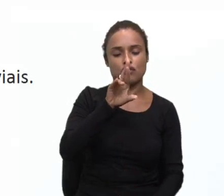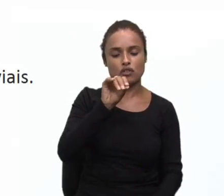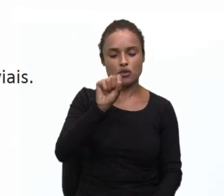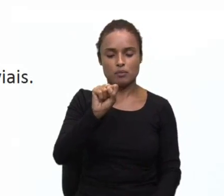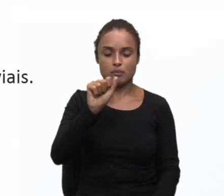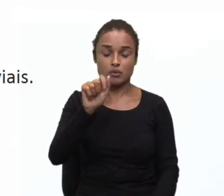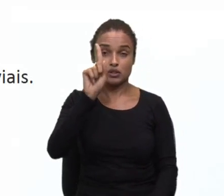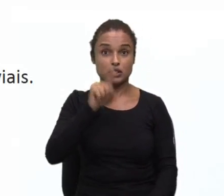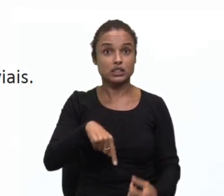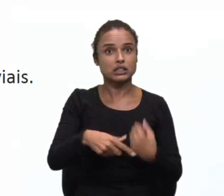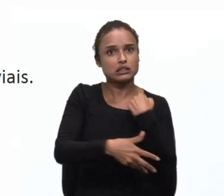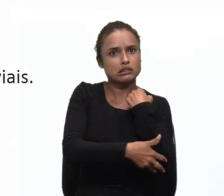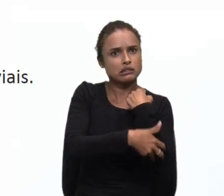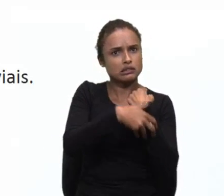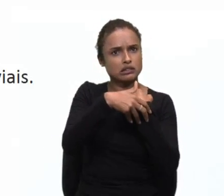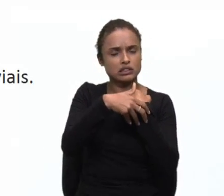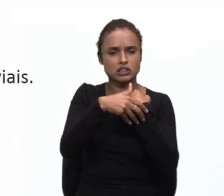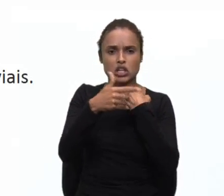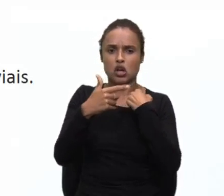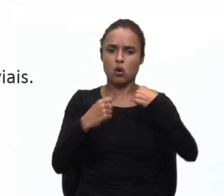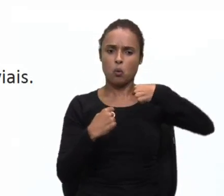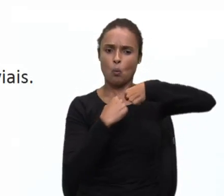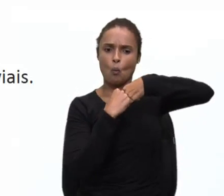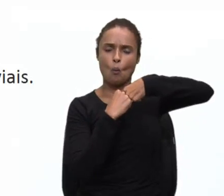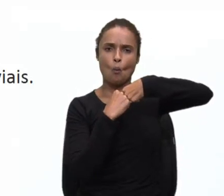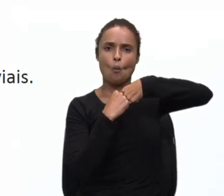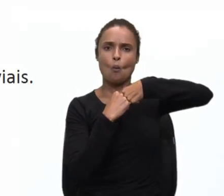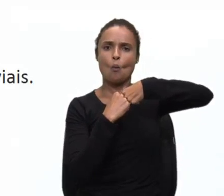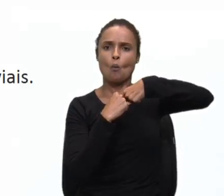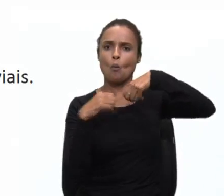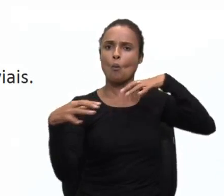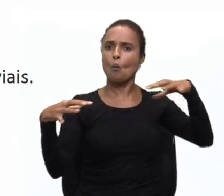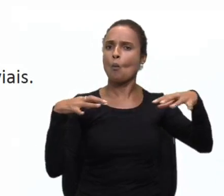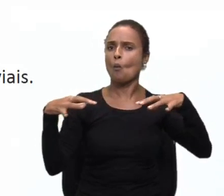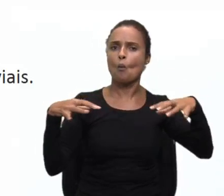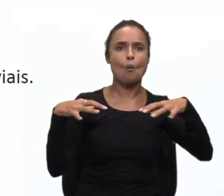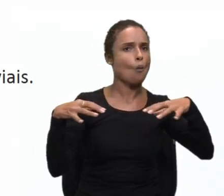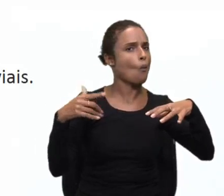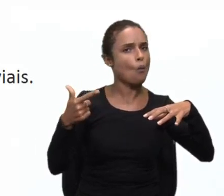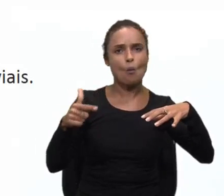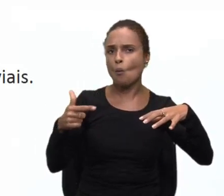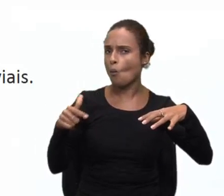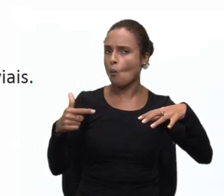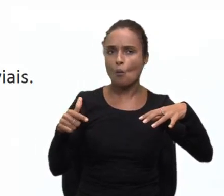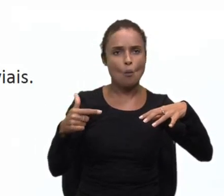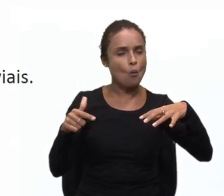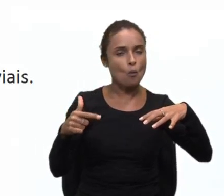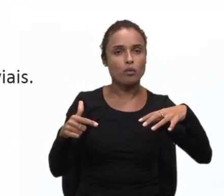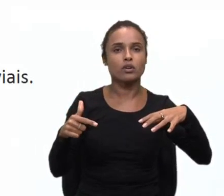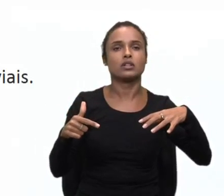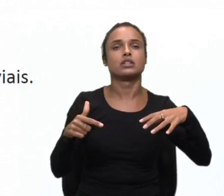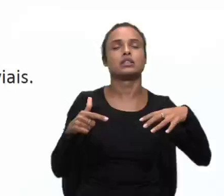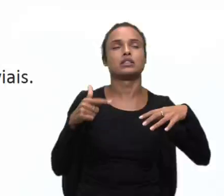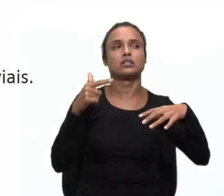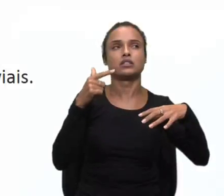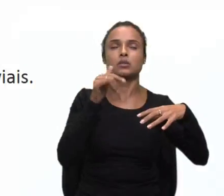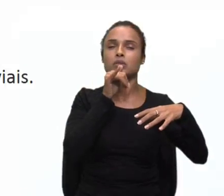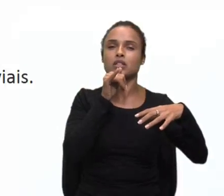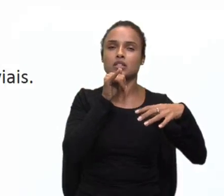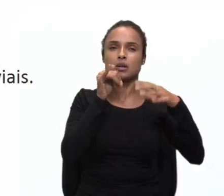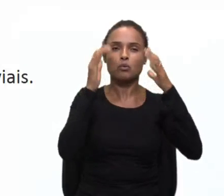fibrosa, lembra que é uma articulação que ela não faz movimento. Tá? E nós temos as suturas, por exemplo, no crânio, como um